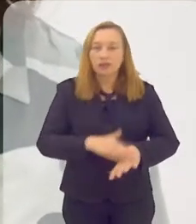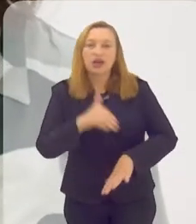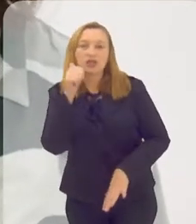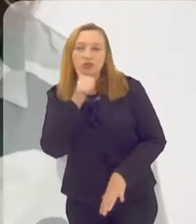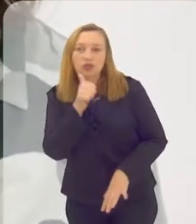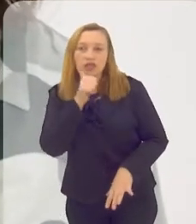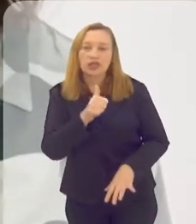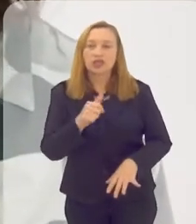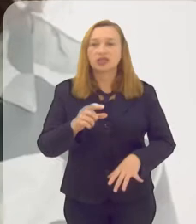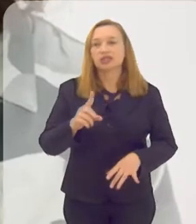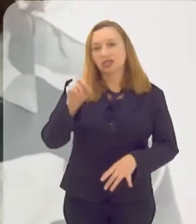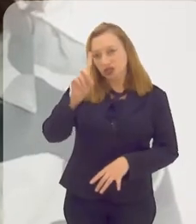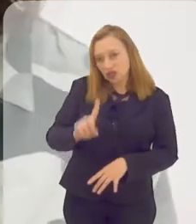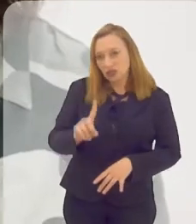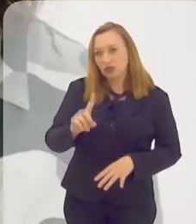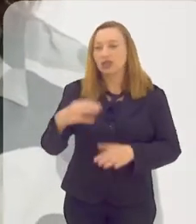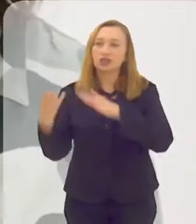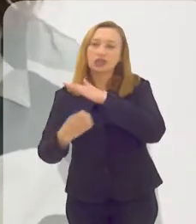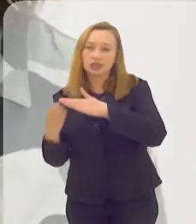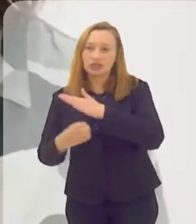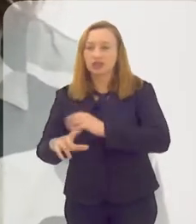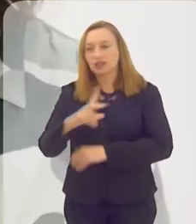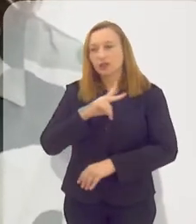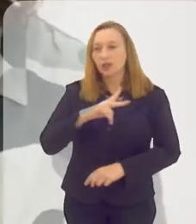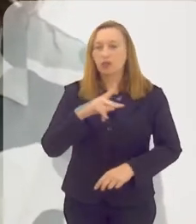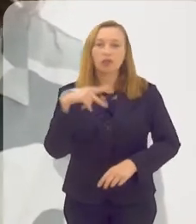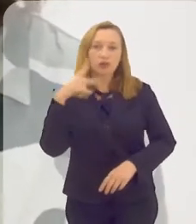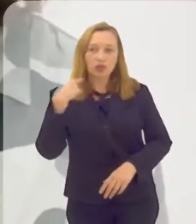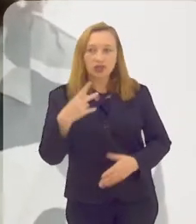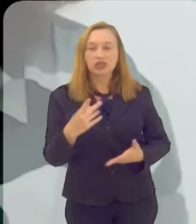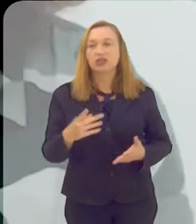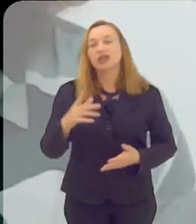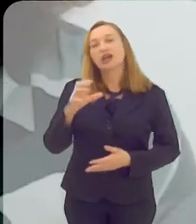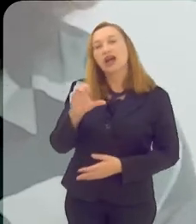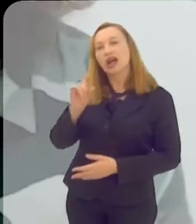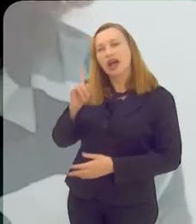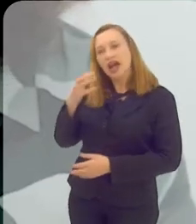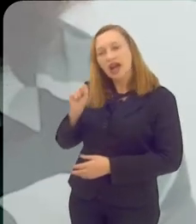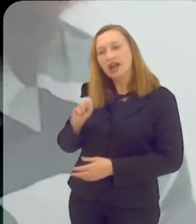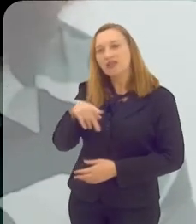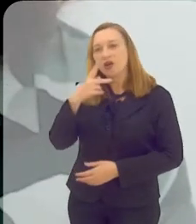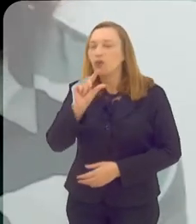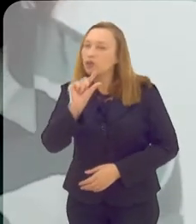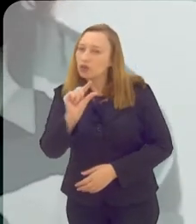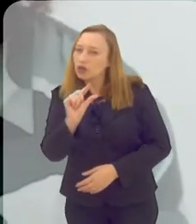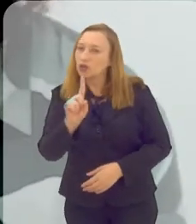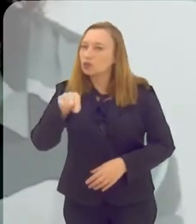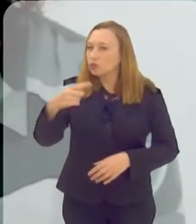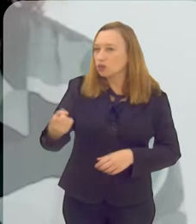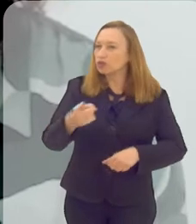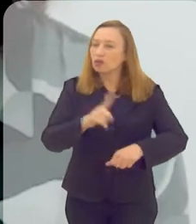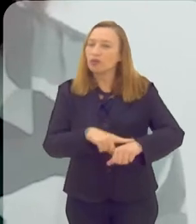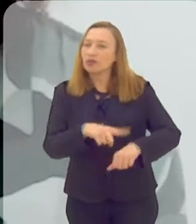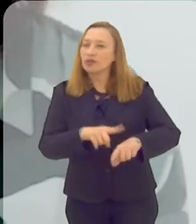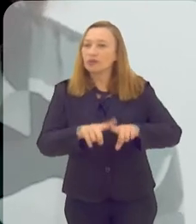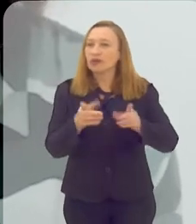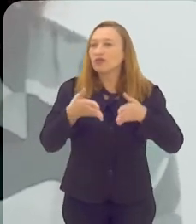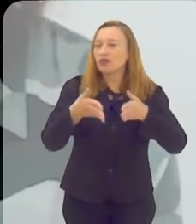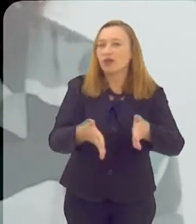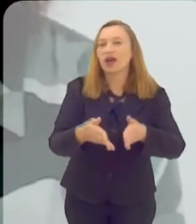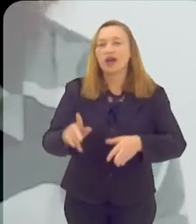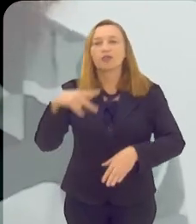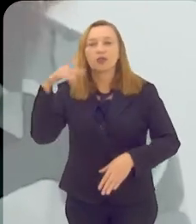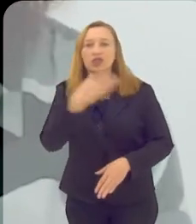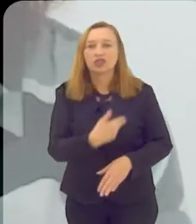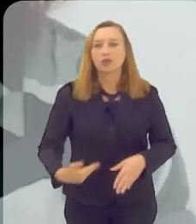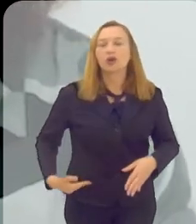presença de mais mulheres nas diretorias das empresas e na própria política. Carla, a gente já falou um pouquinho nos outros blocos, mas agora eu queria focar nessa questão